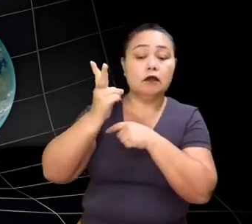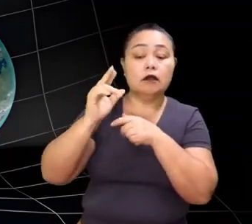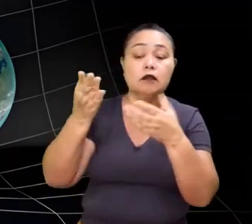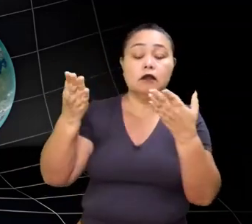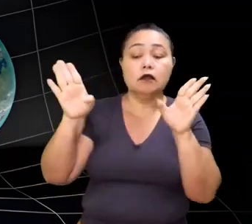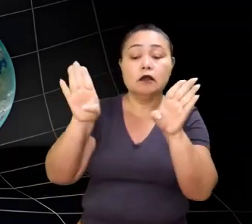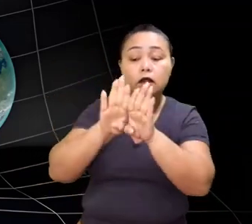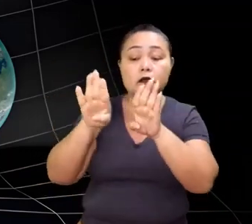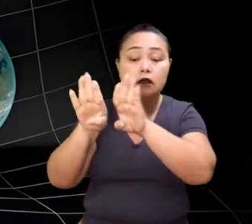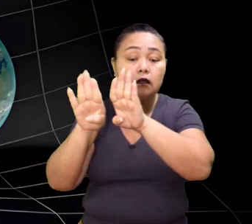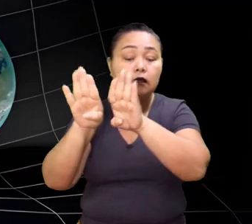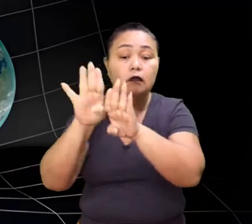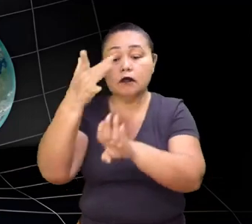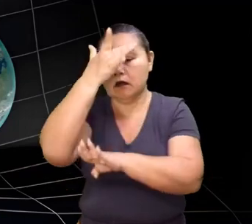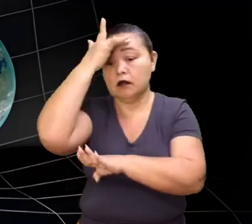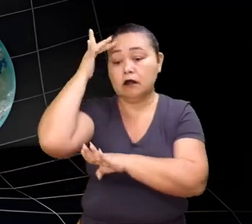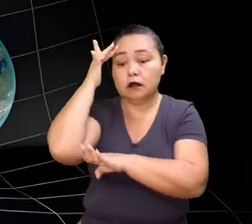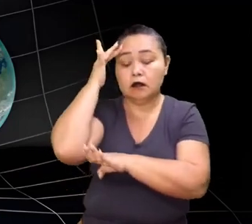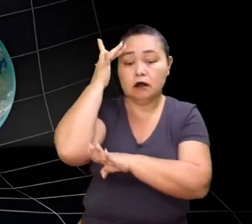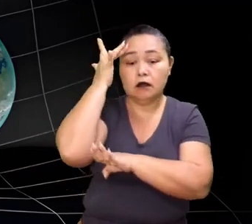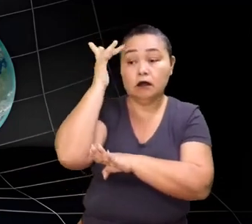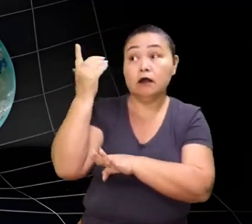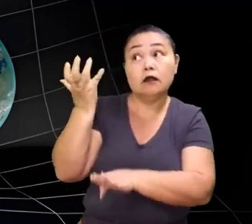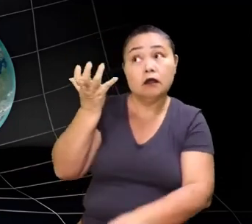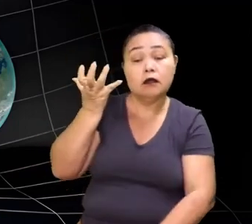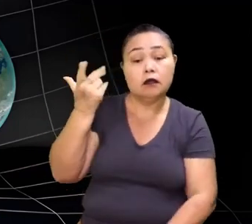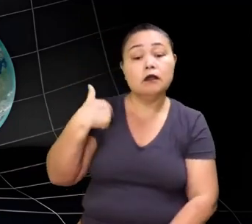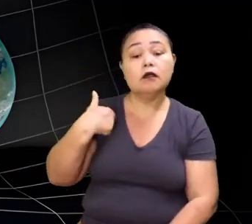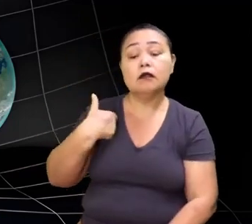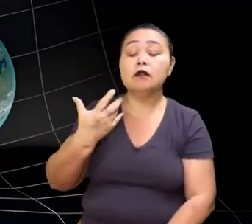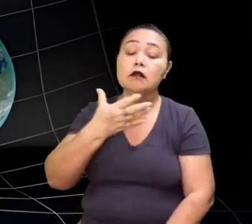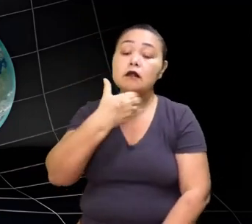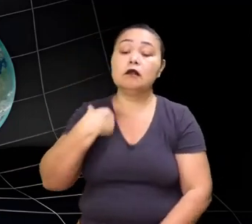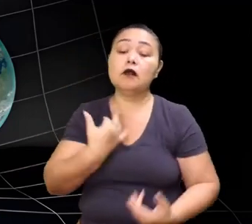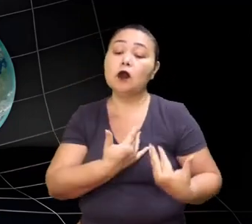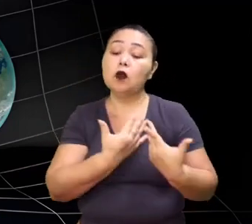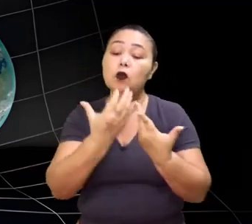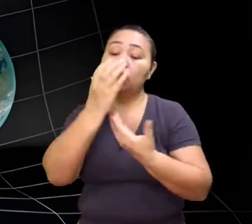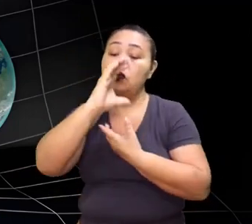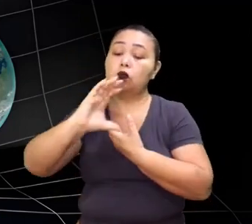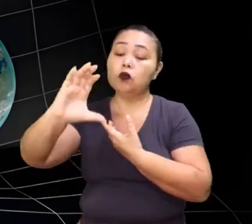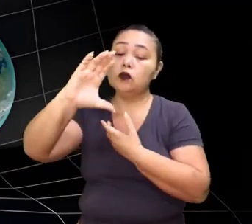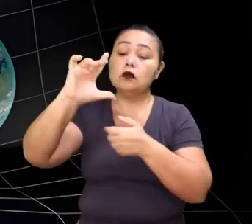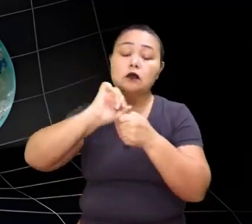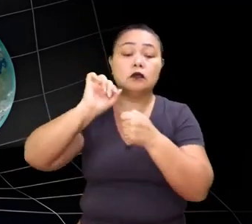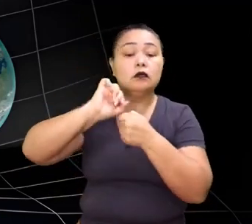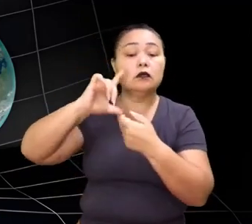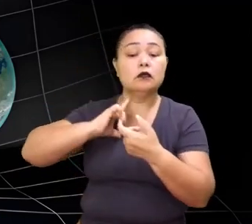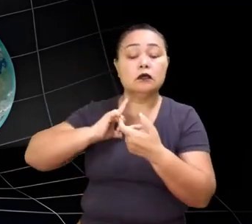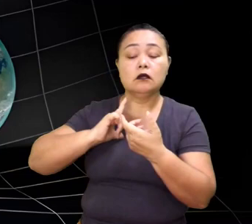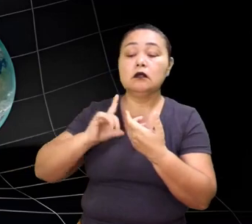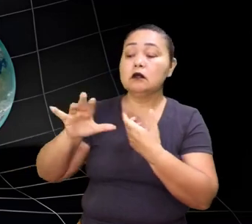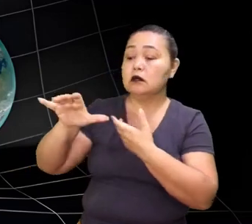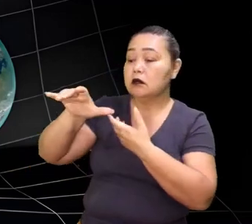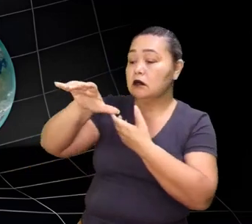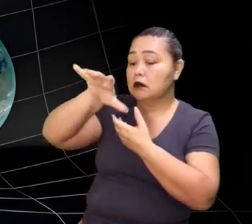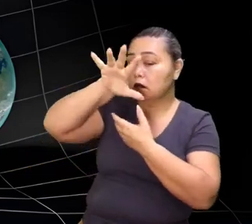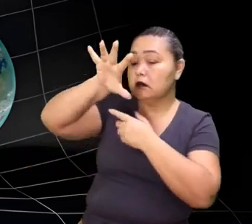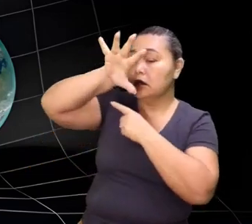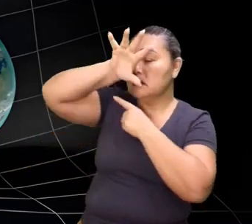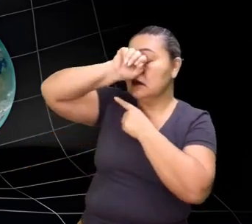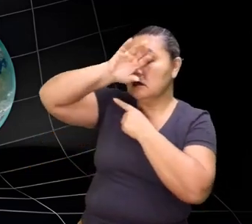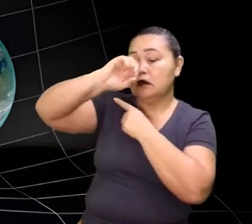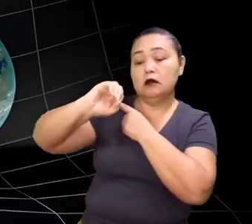fechado o que que a pessoa normalmente espel o gás carbônico você pega o oxigênio o ar que tá